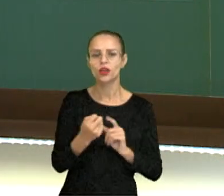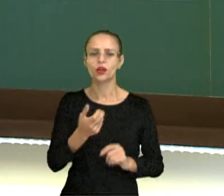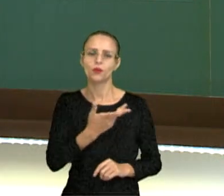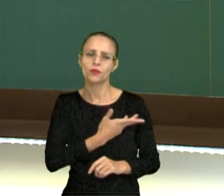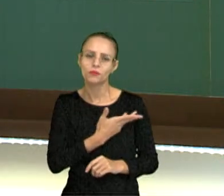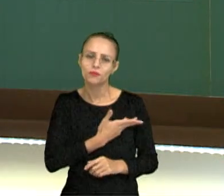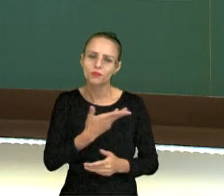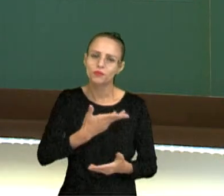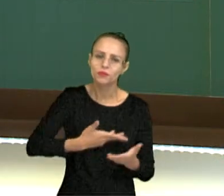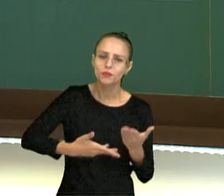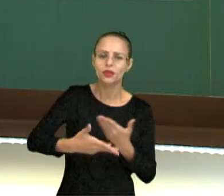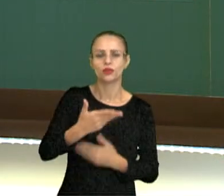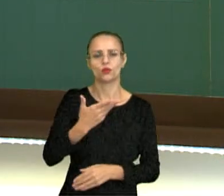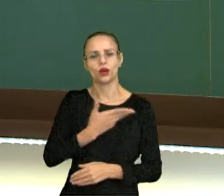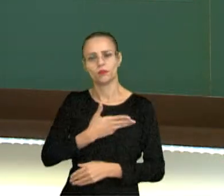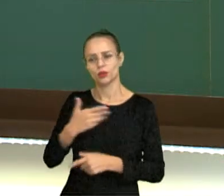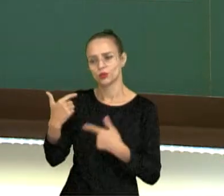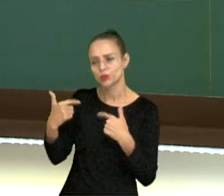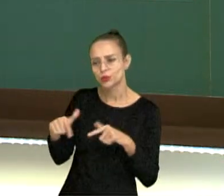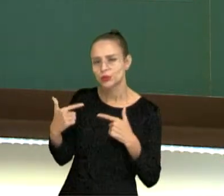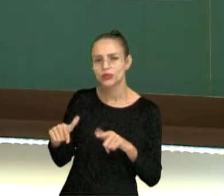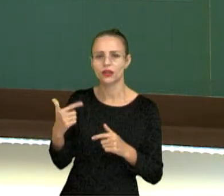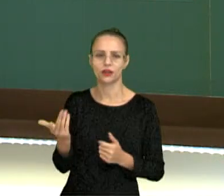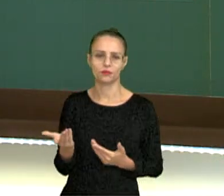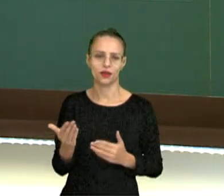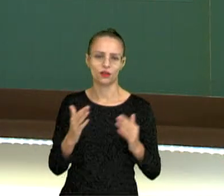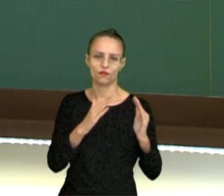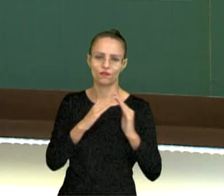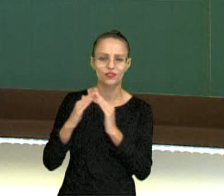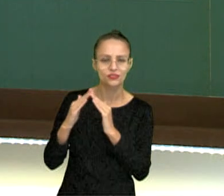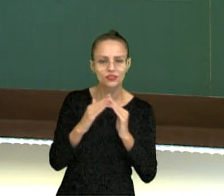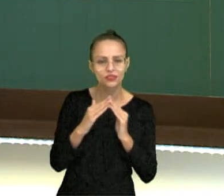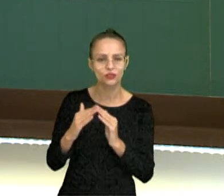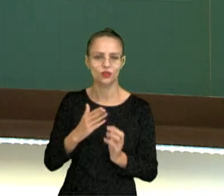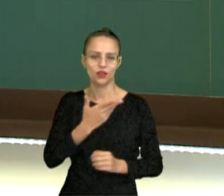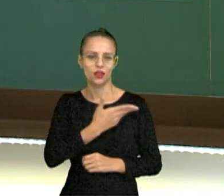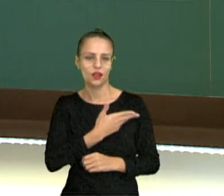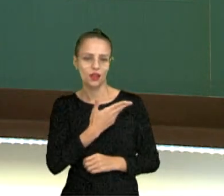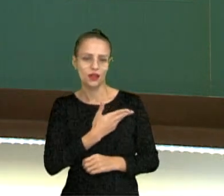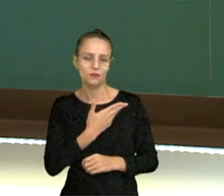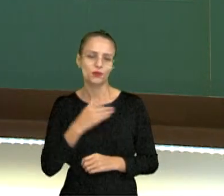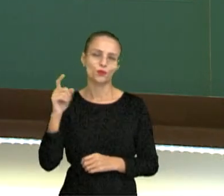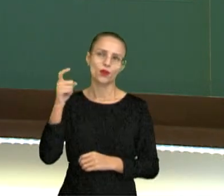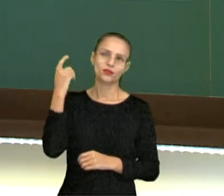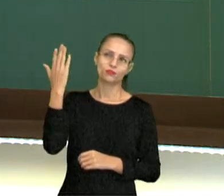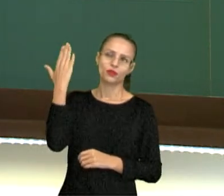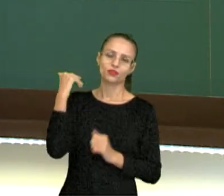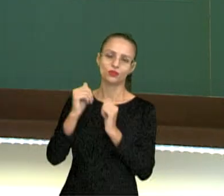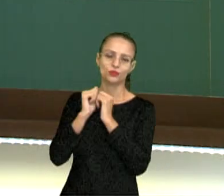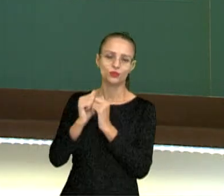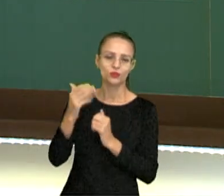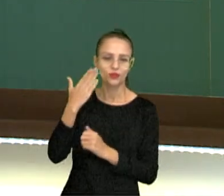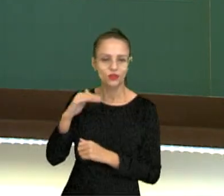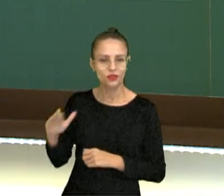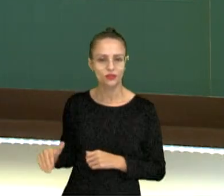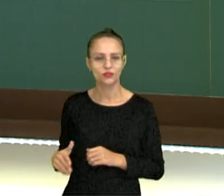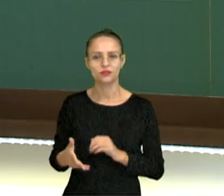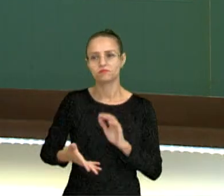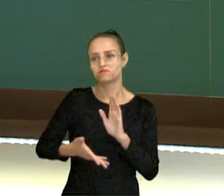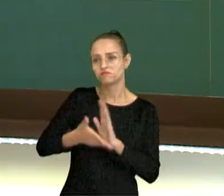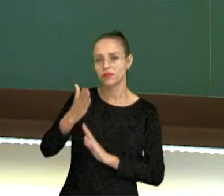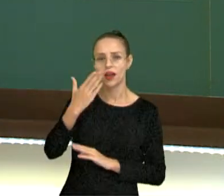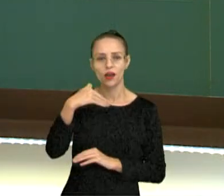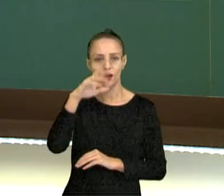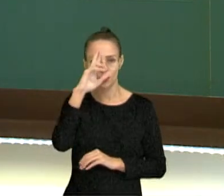amigos, amigos do trabalho, vizinhos, amigos de infância. Então, sair para